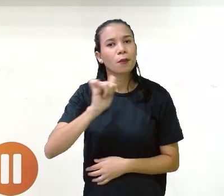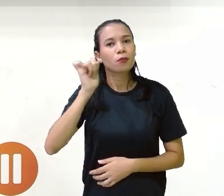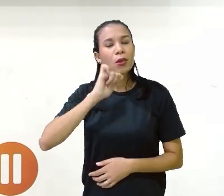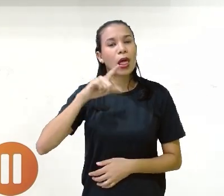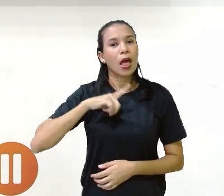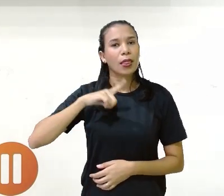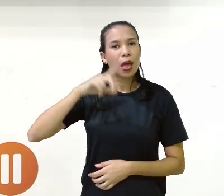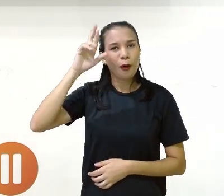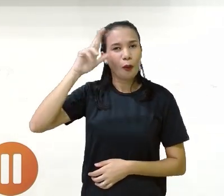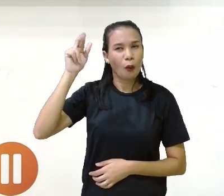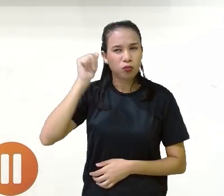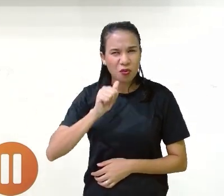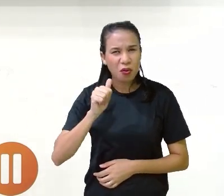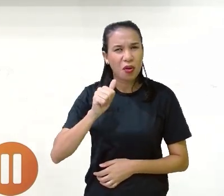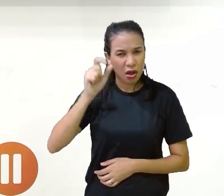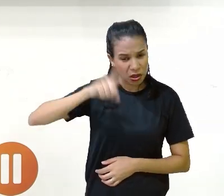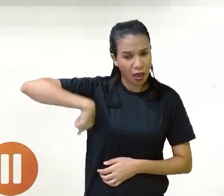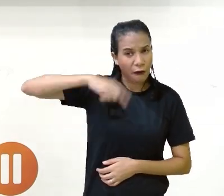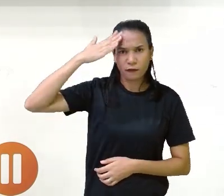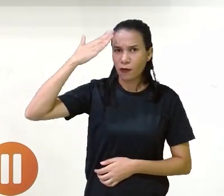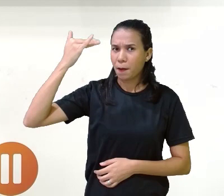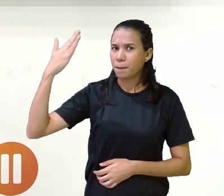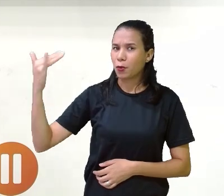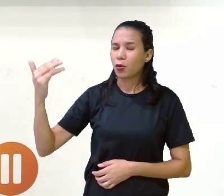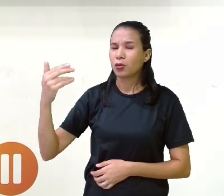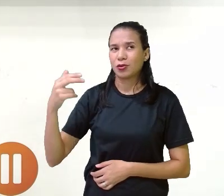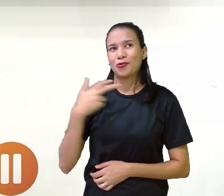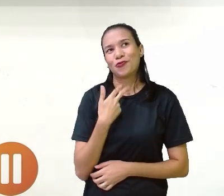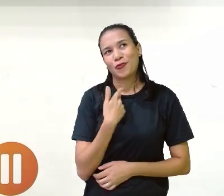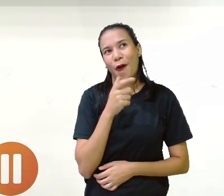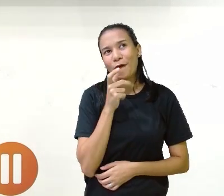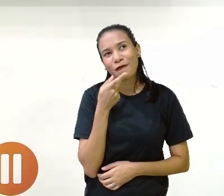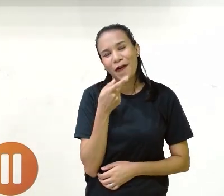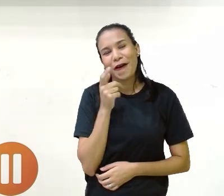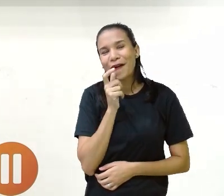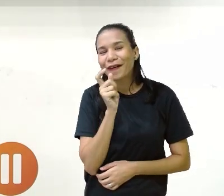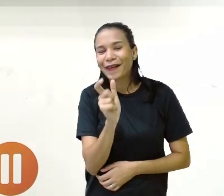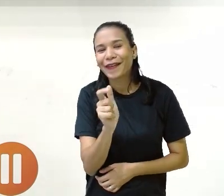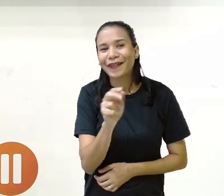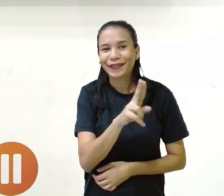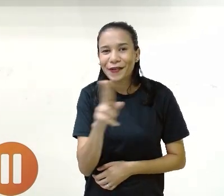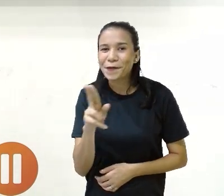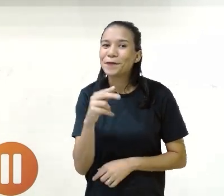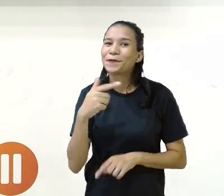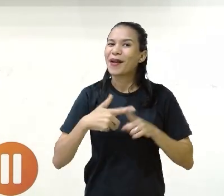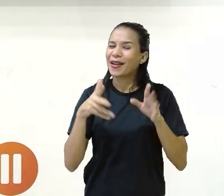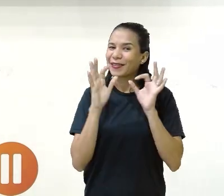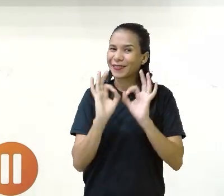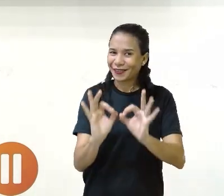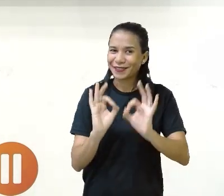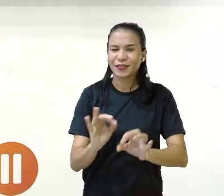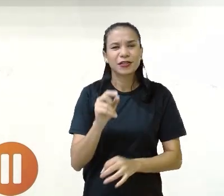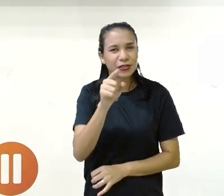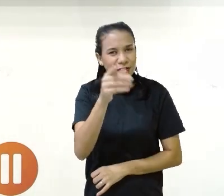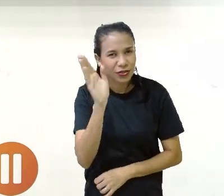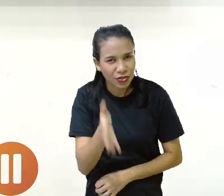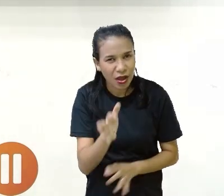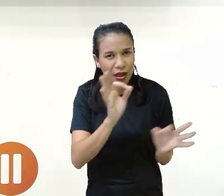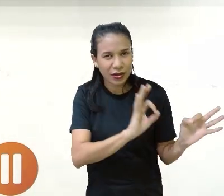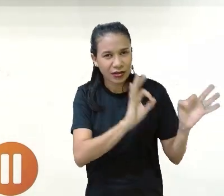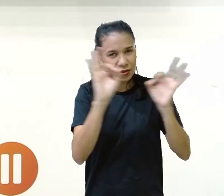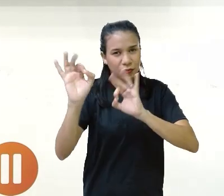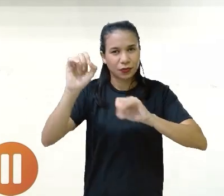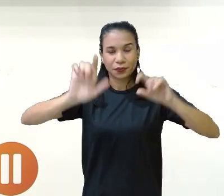a dona, uma marca bem famosa que eu não posso falar aqui, infelizmente, mas eu tenho certeza que você já assistiu